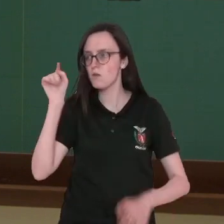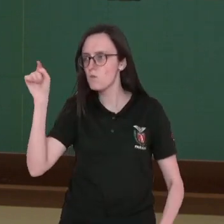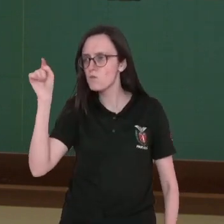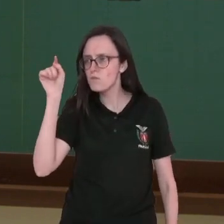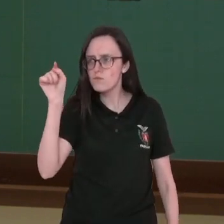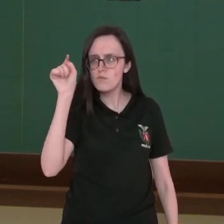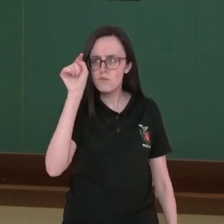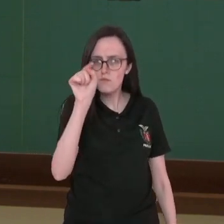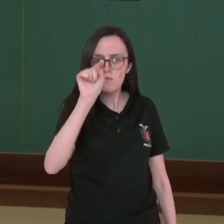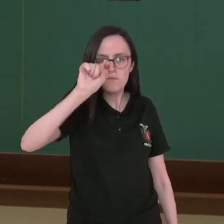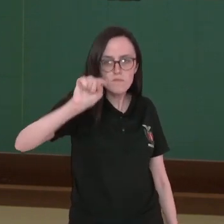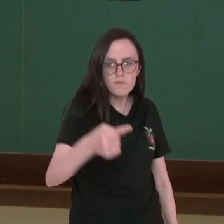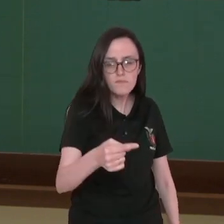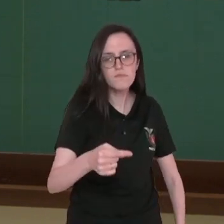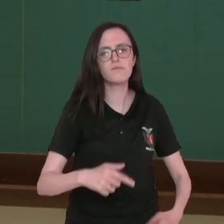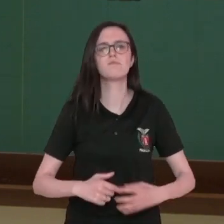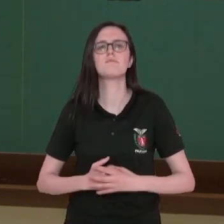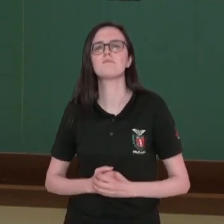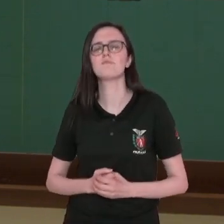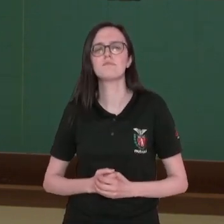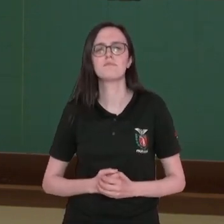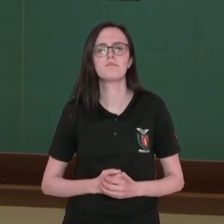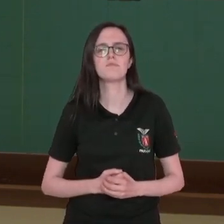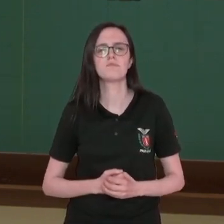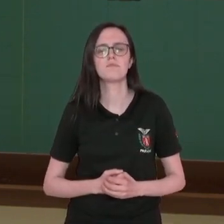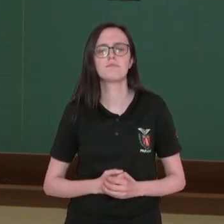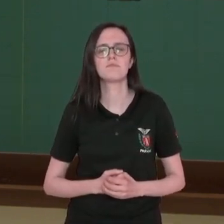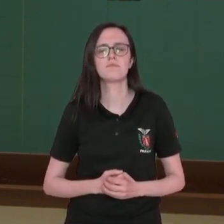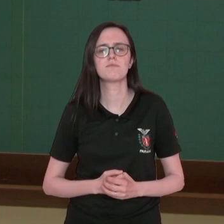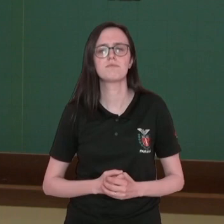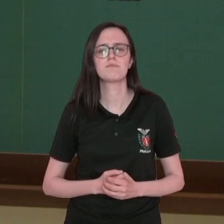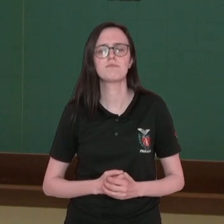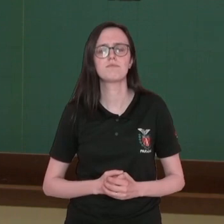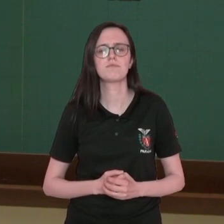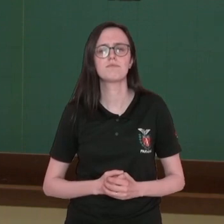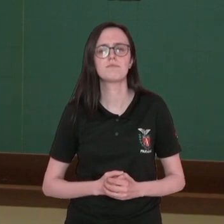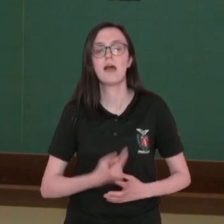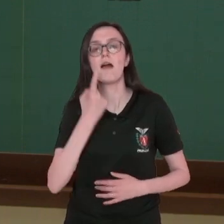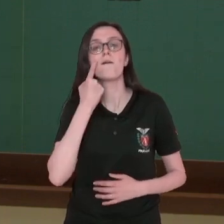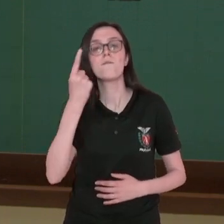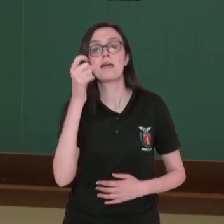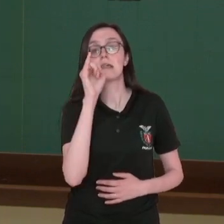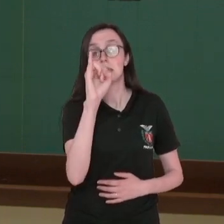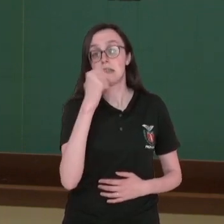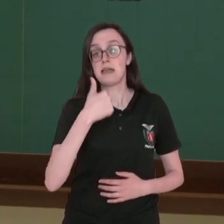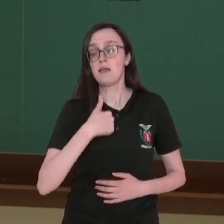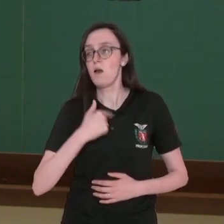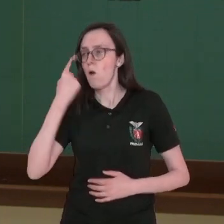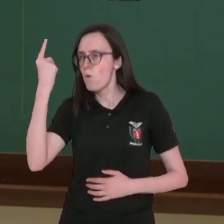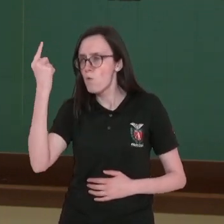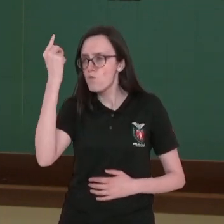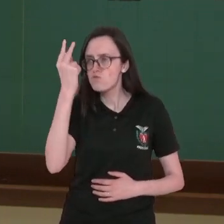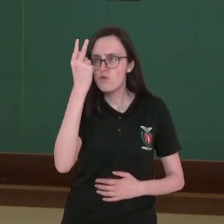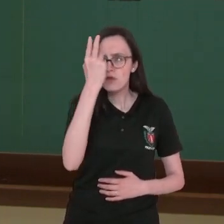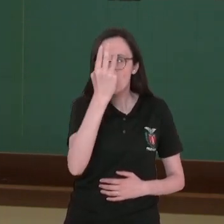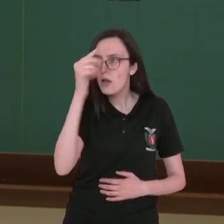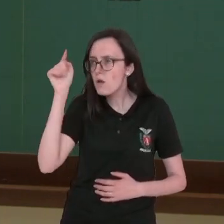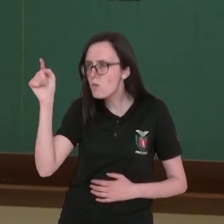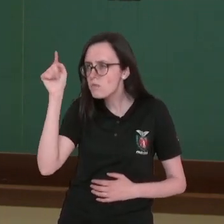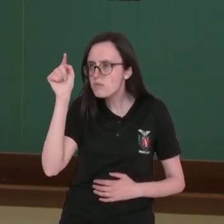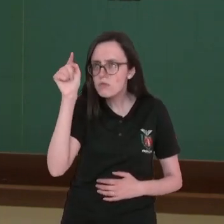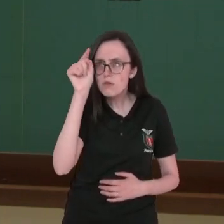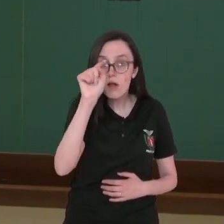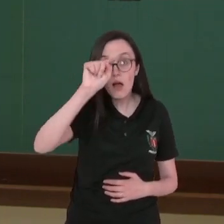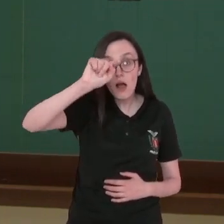tenho que deslocar 3 casas para a esquerda. Pessoal, se eu desloco 3 casas para a esquerda, é como se eu